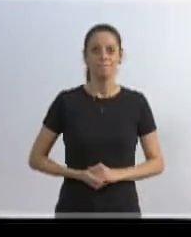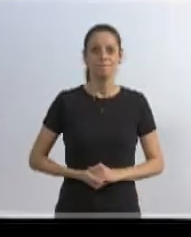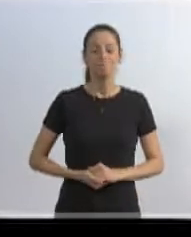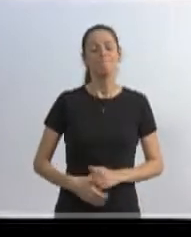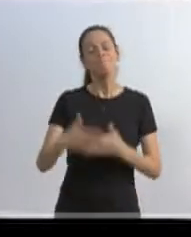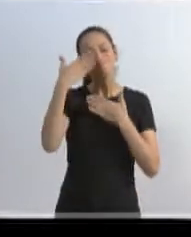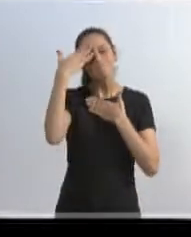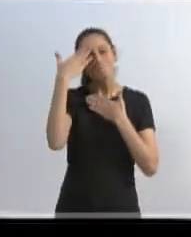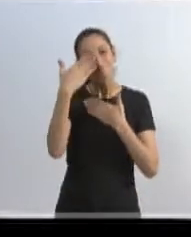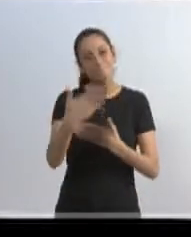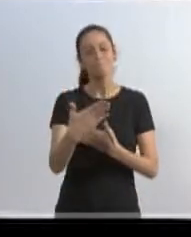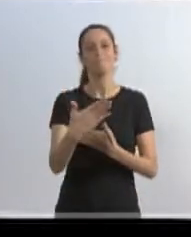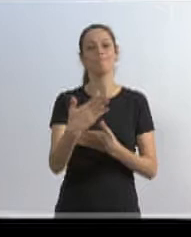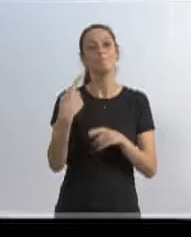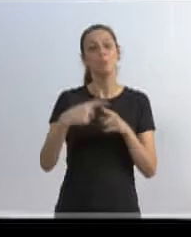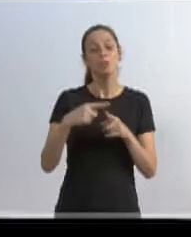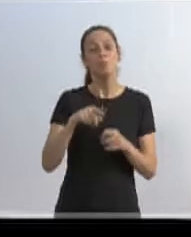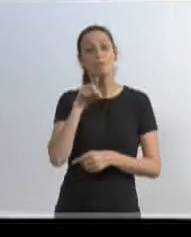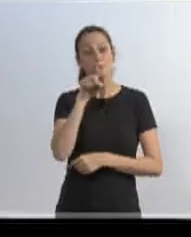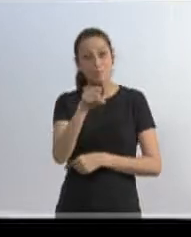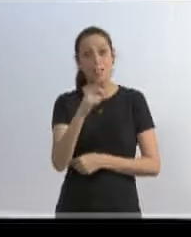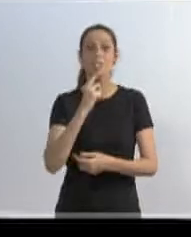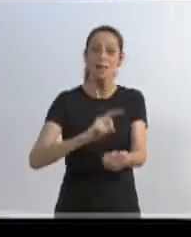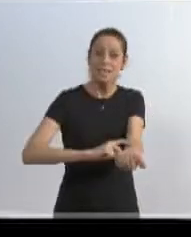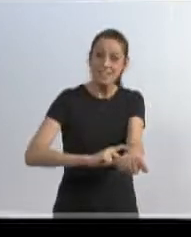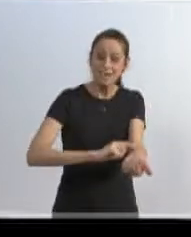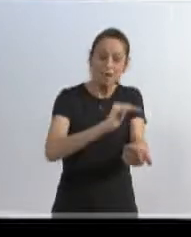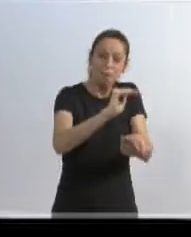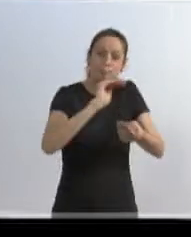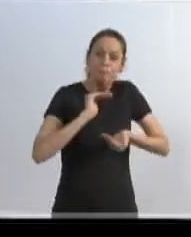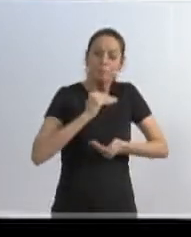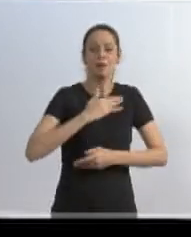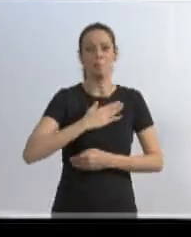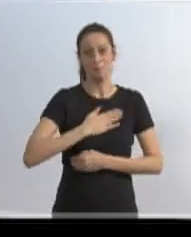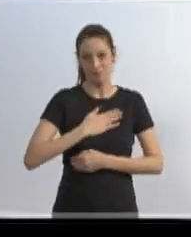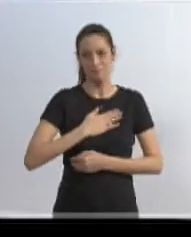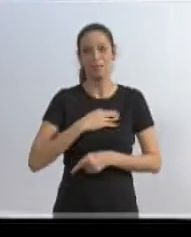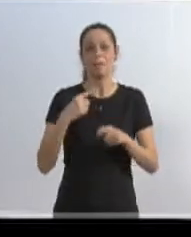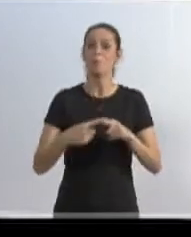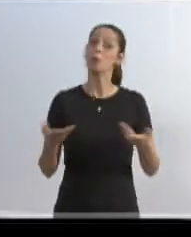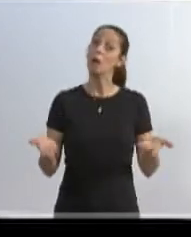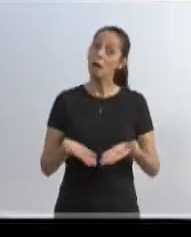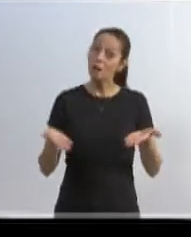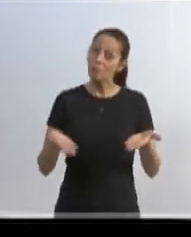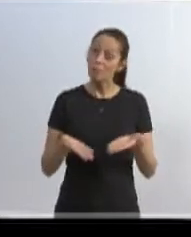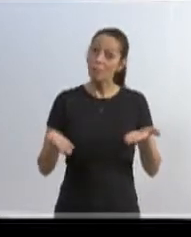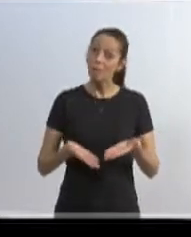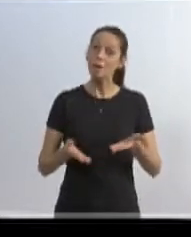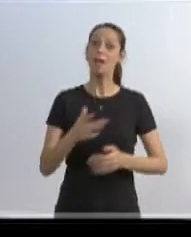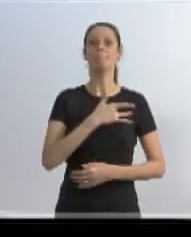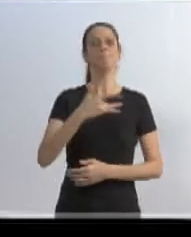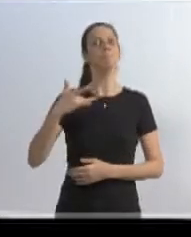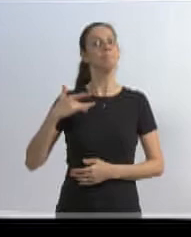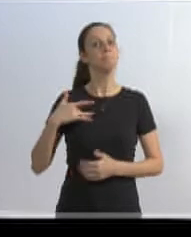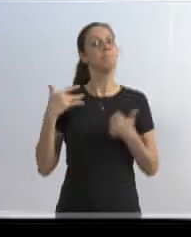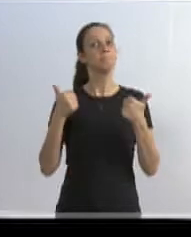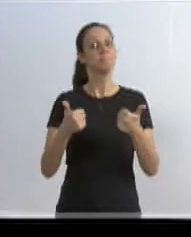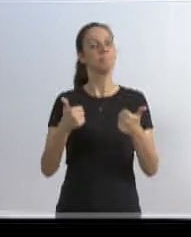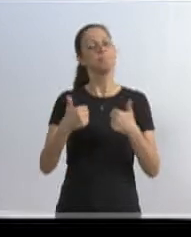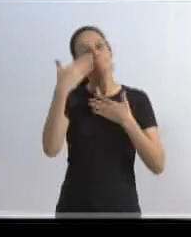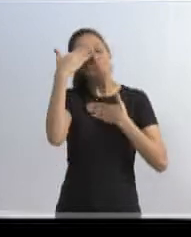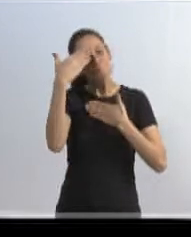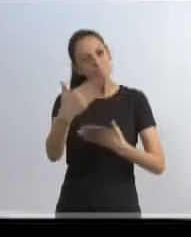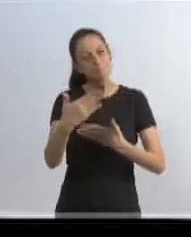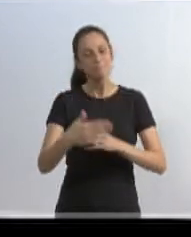Muito obrigada por ter doado sangue para mim, porque agora eu tô com saúde.